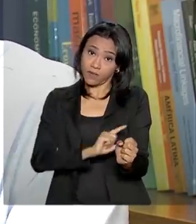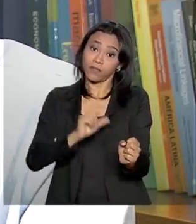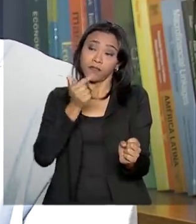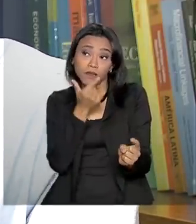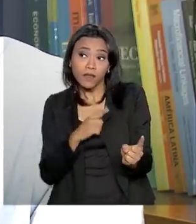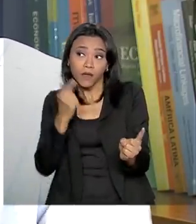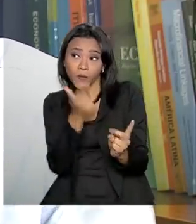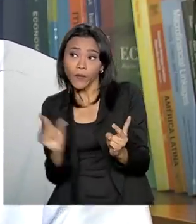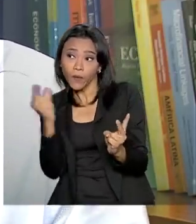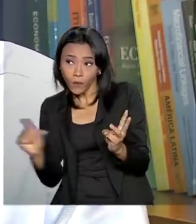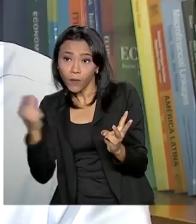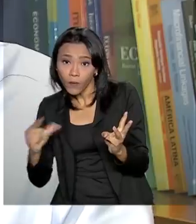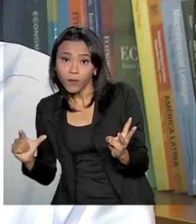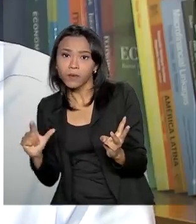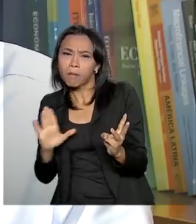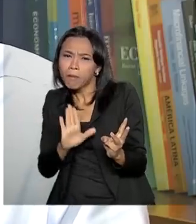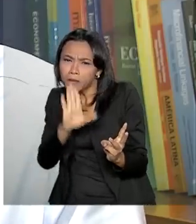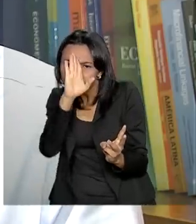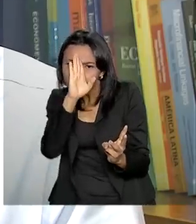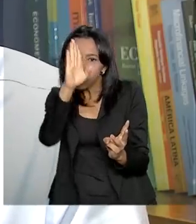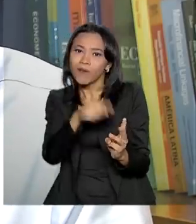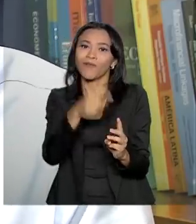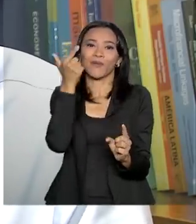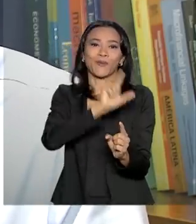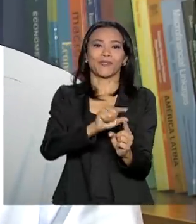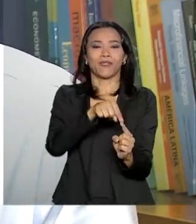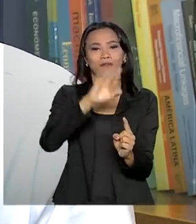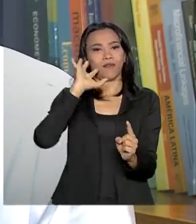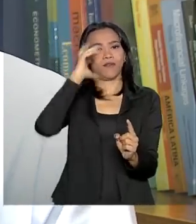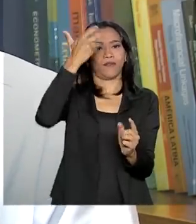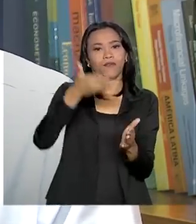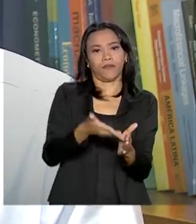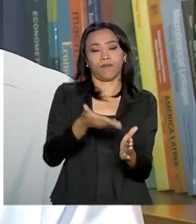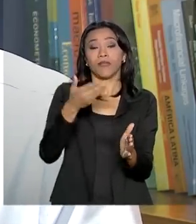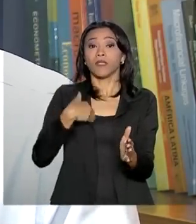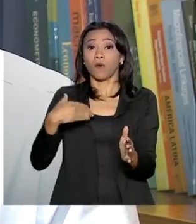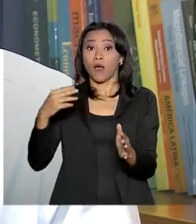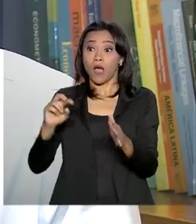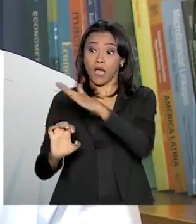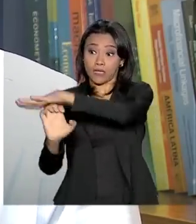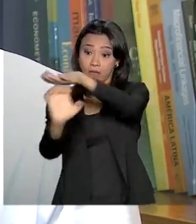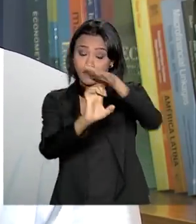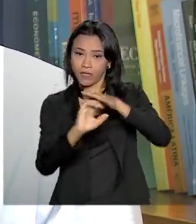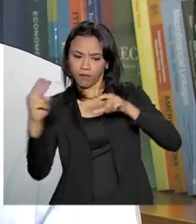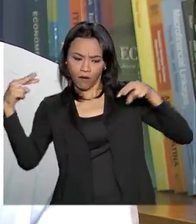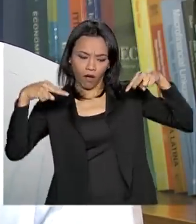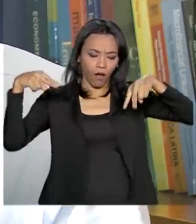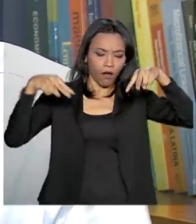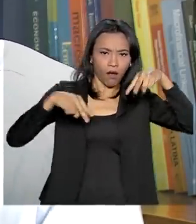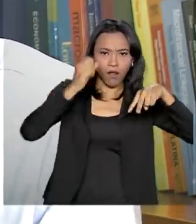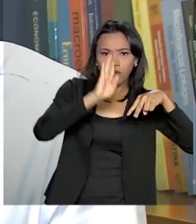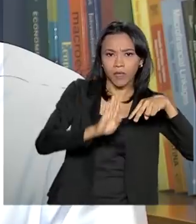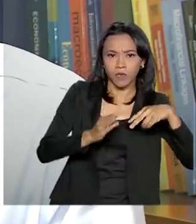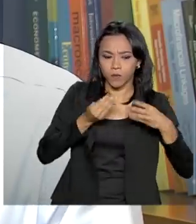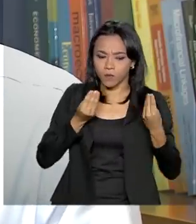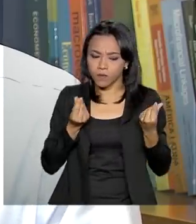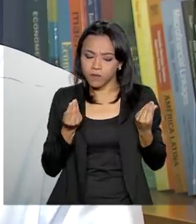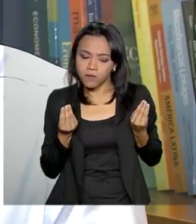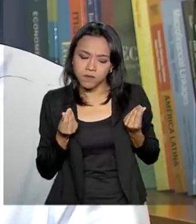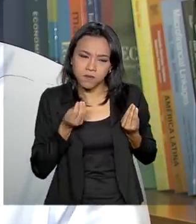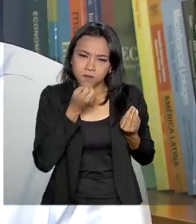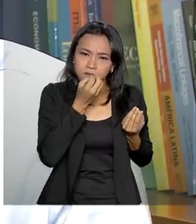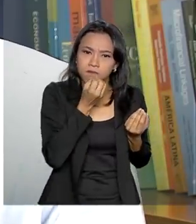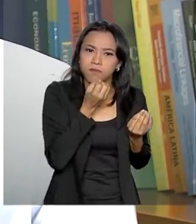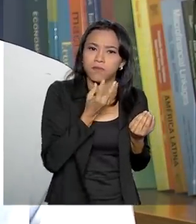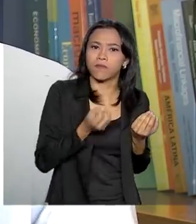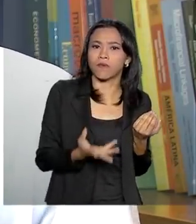vencido, mas o maior deles está sendo vencido. Imediatamente os investidores vão olhar o Brasil com uma qualidade de investimento muito melhor.